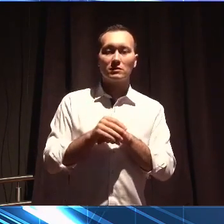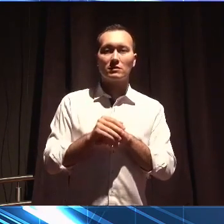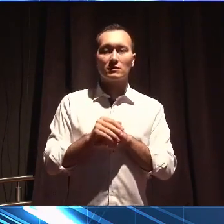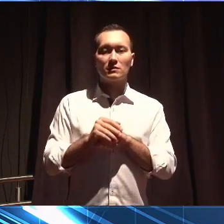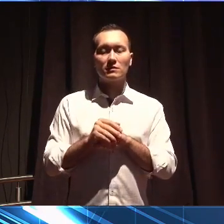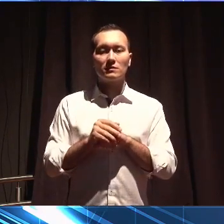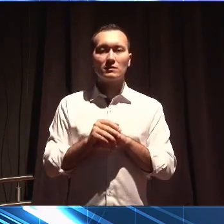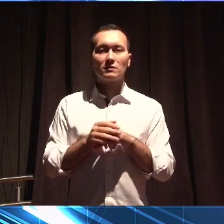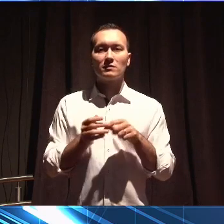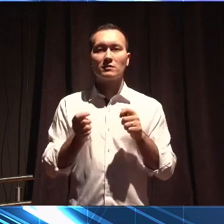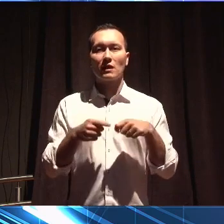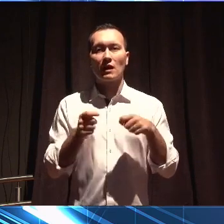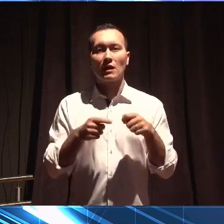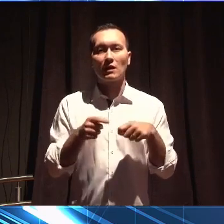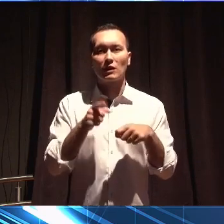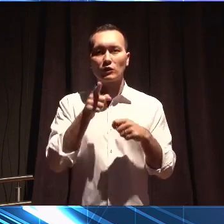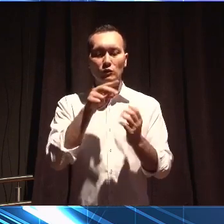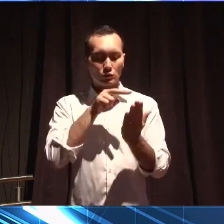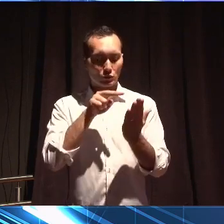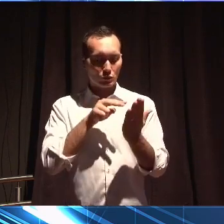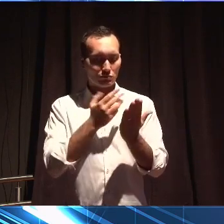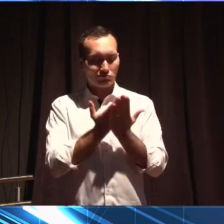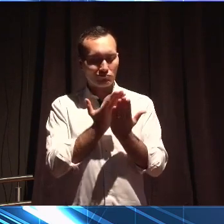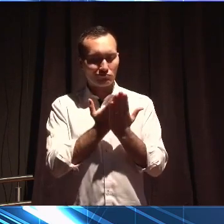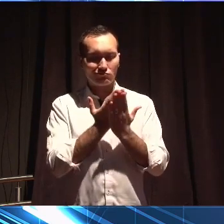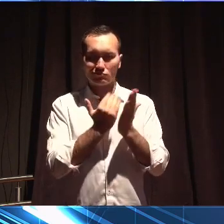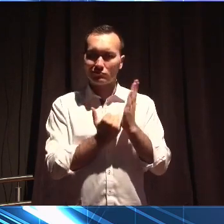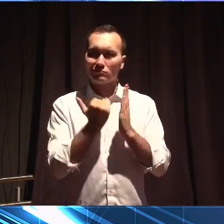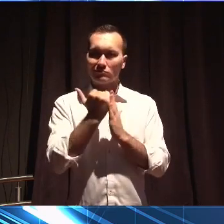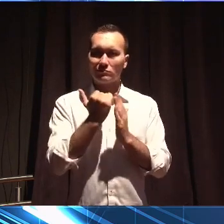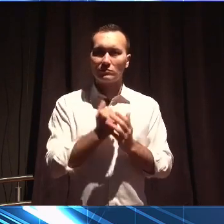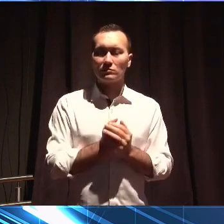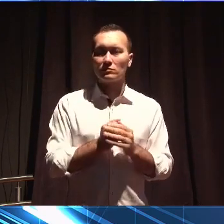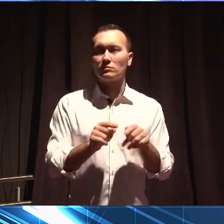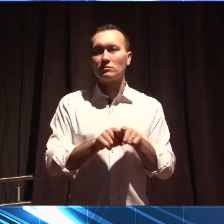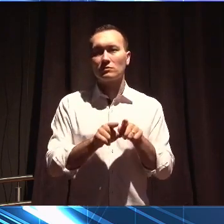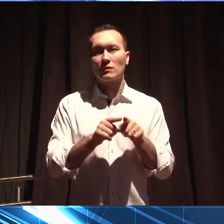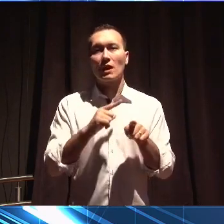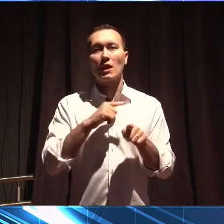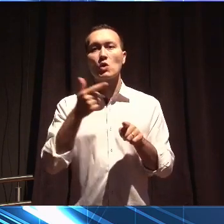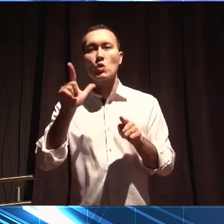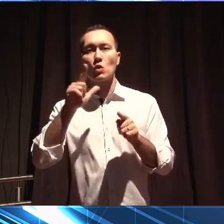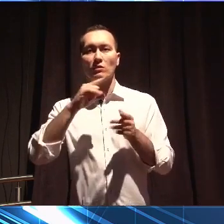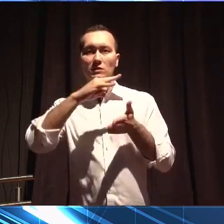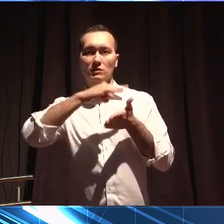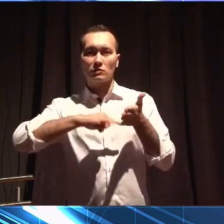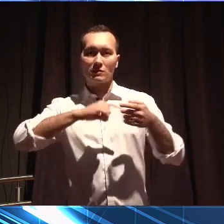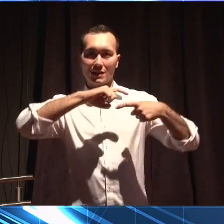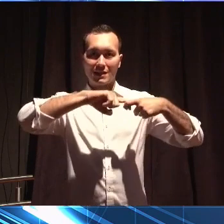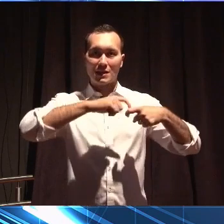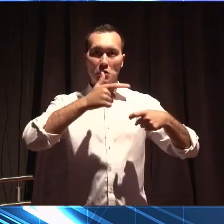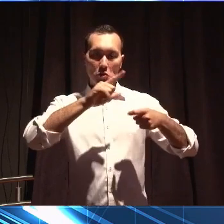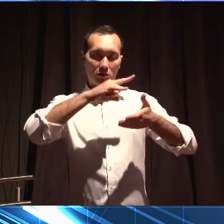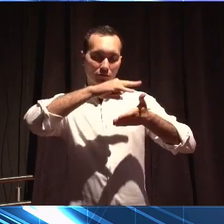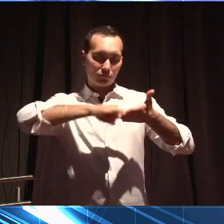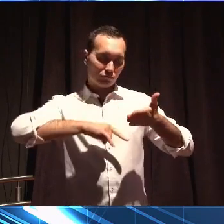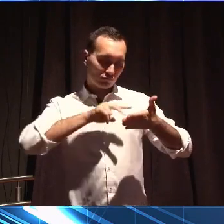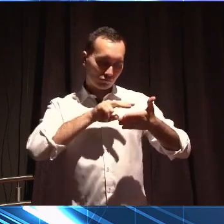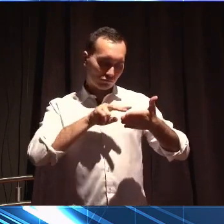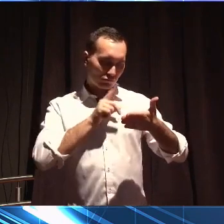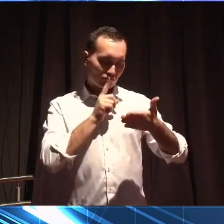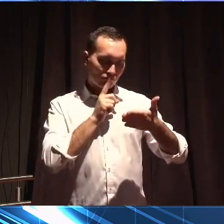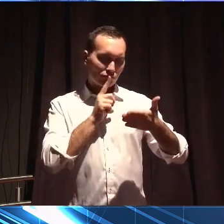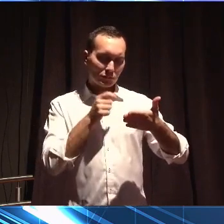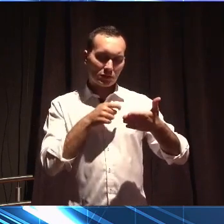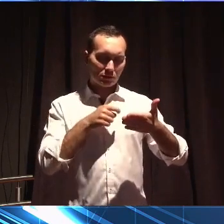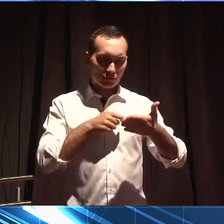aqui de Data Lifecycle, um exemplo. Tem também um link ali que leva para a documentação, para ajudar vocês a pensar um pouco mais nesse assunto e continuar os